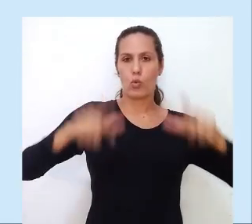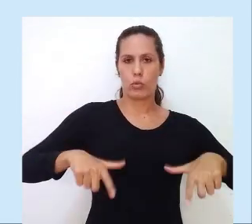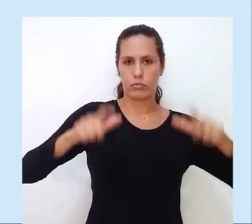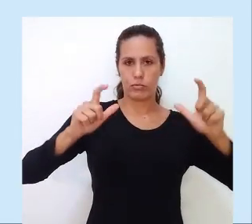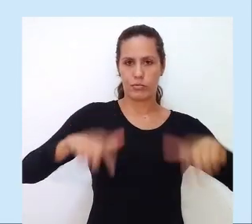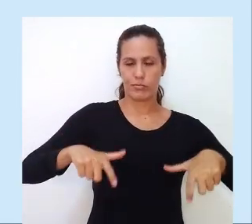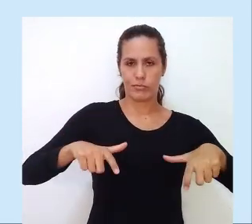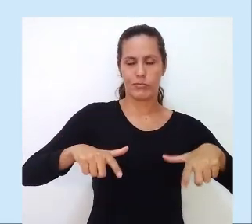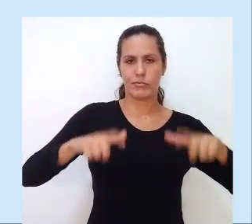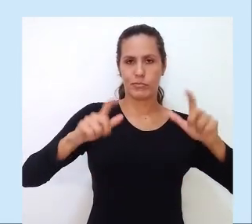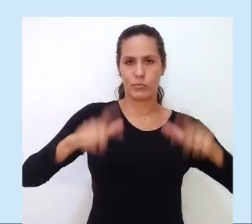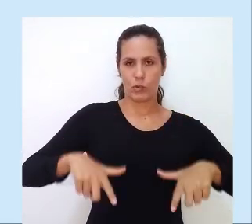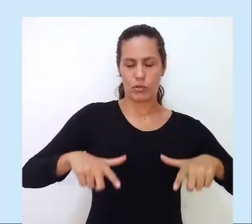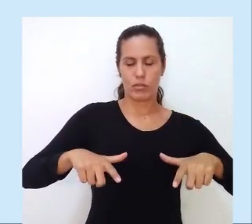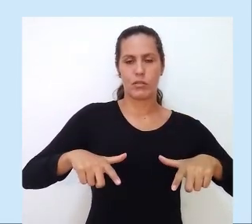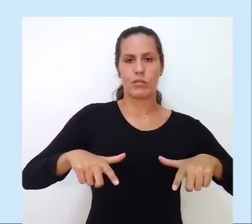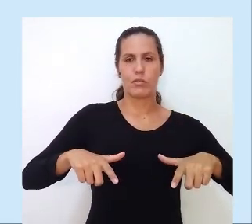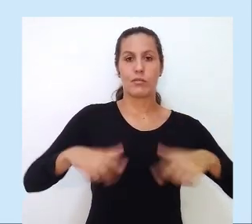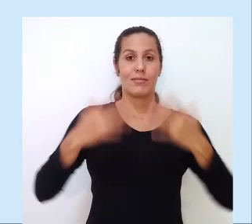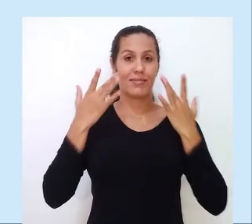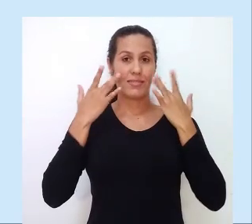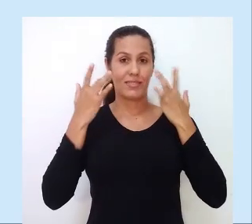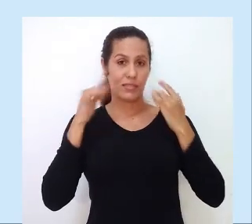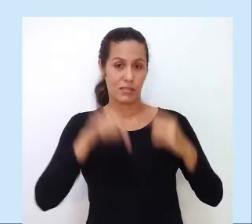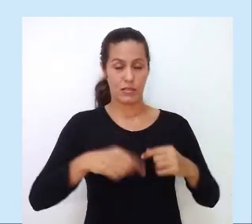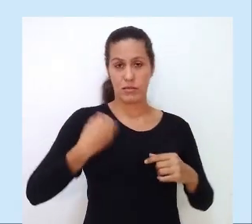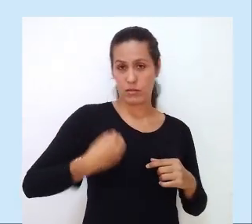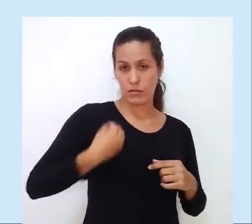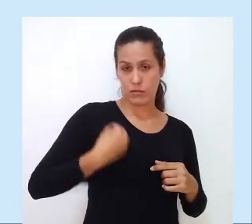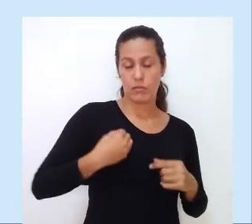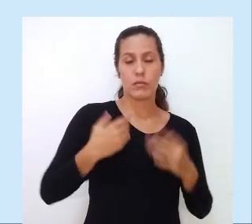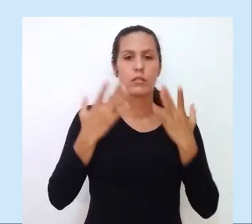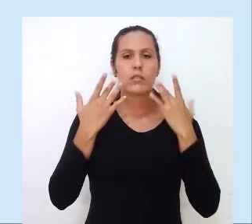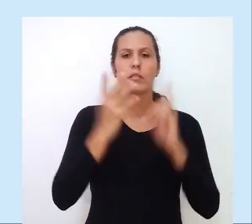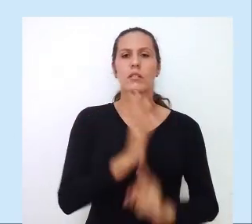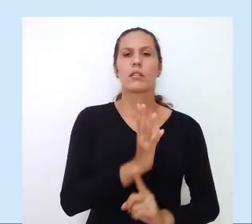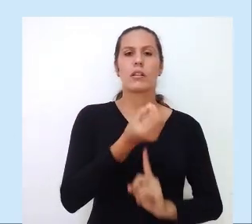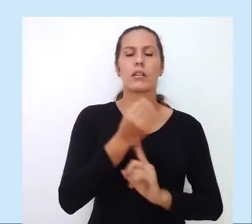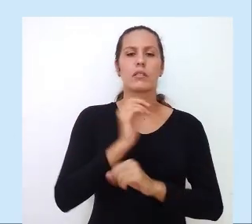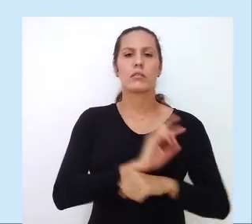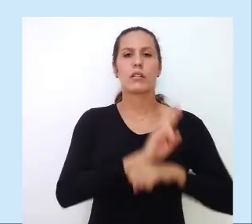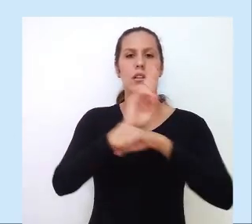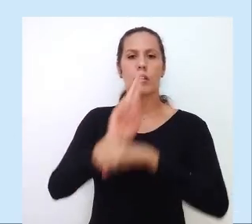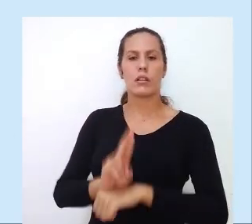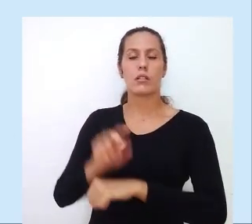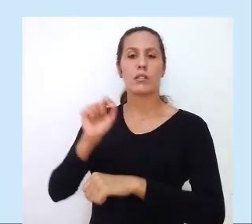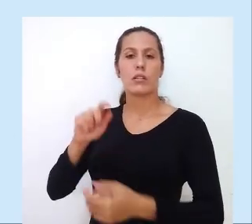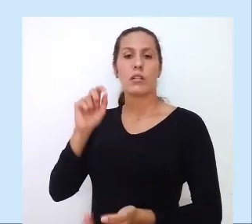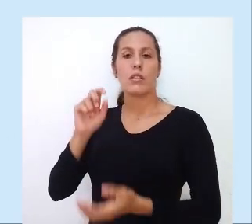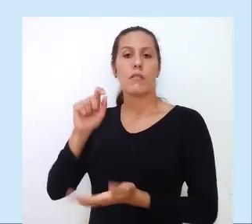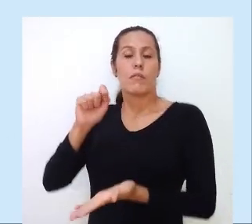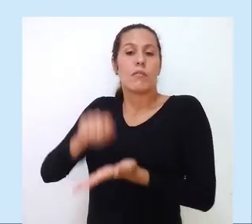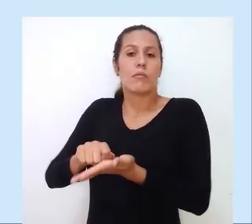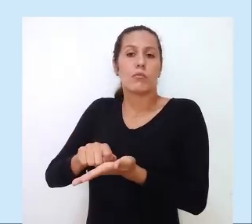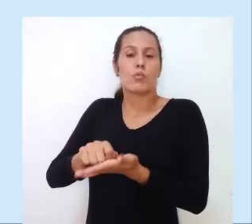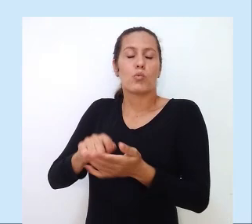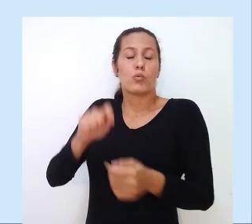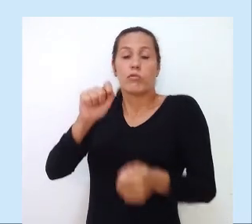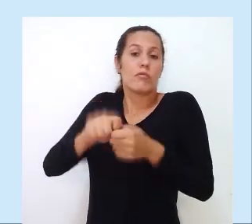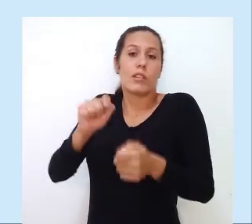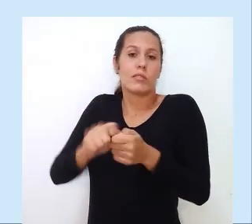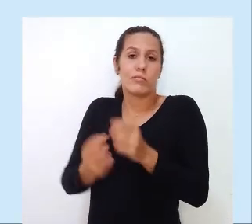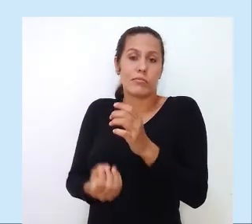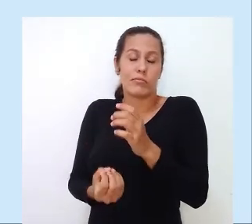espaço físico, para existir essa arte da representação, para que seja executado o